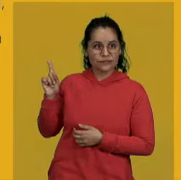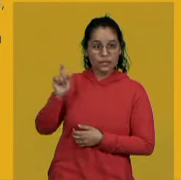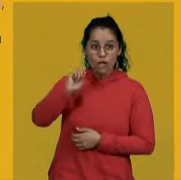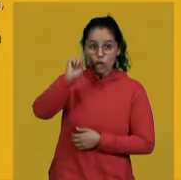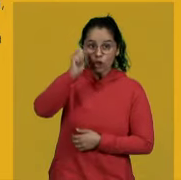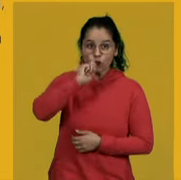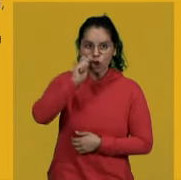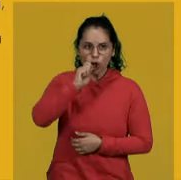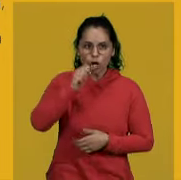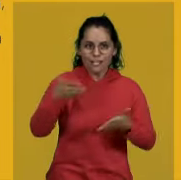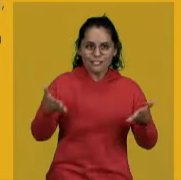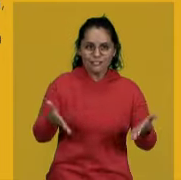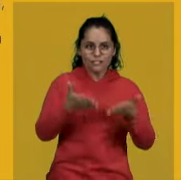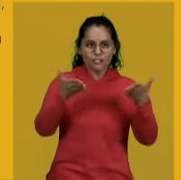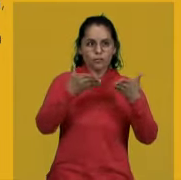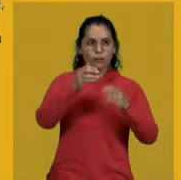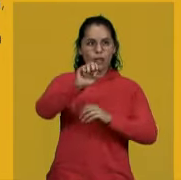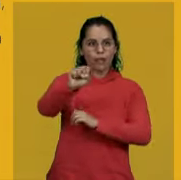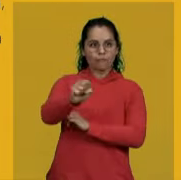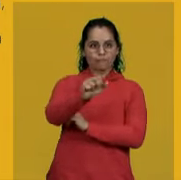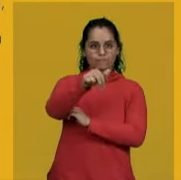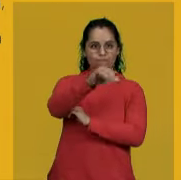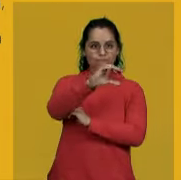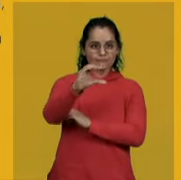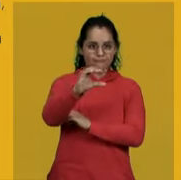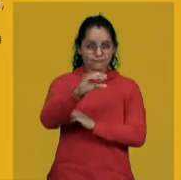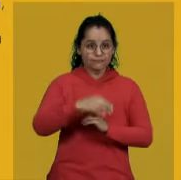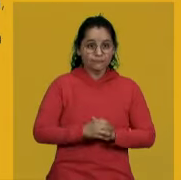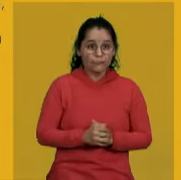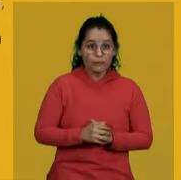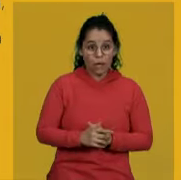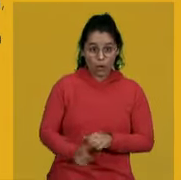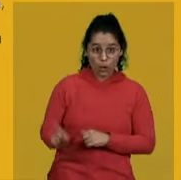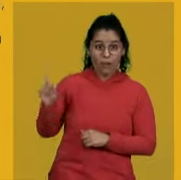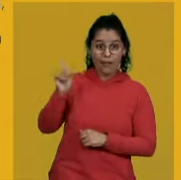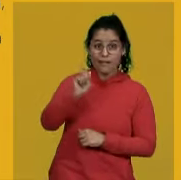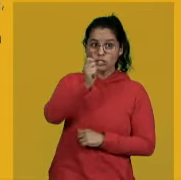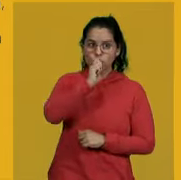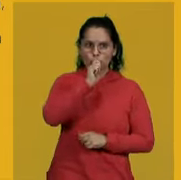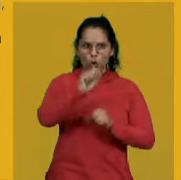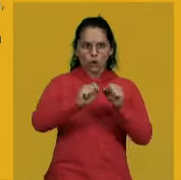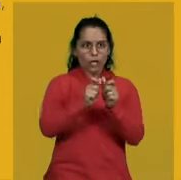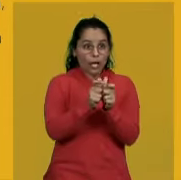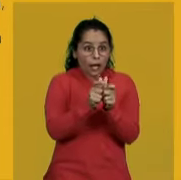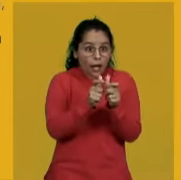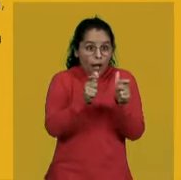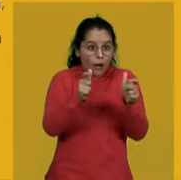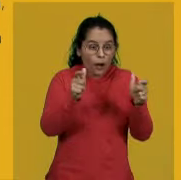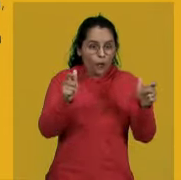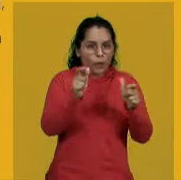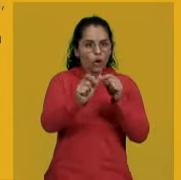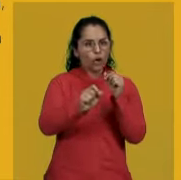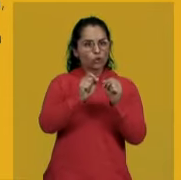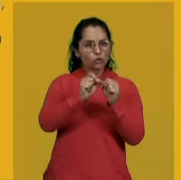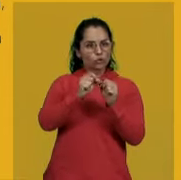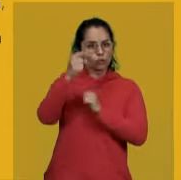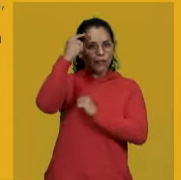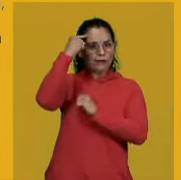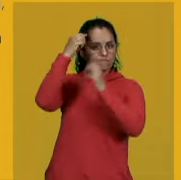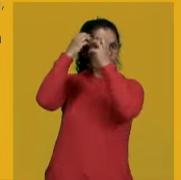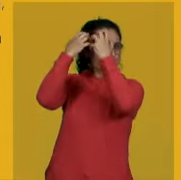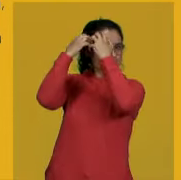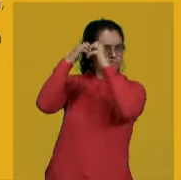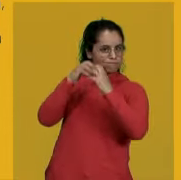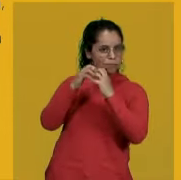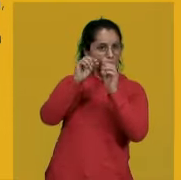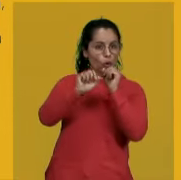Drogas estimulantes do sistema nervoso central. Essas substâncias aumentam a atividade cerebral, uma